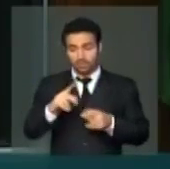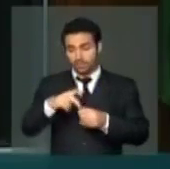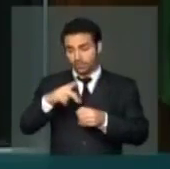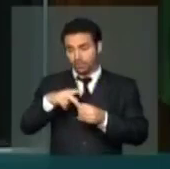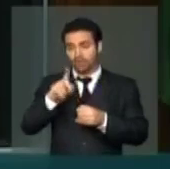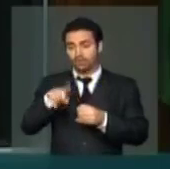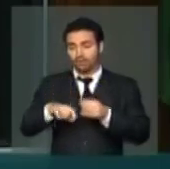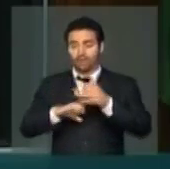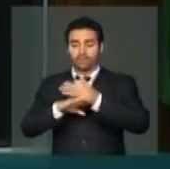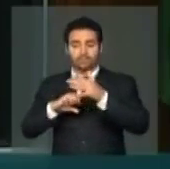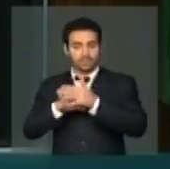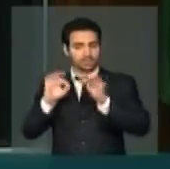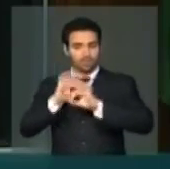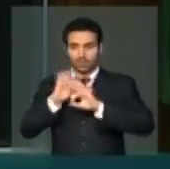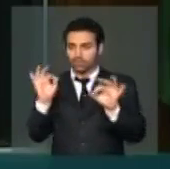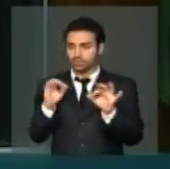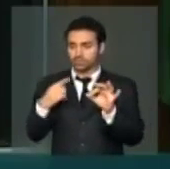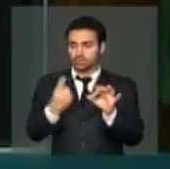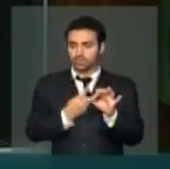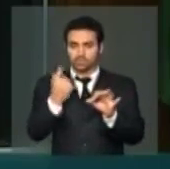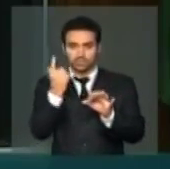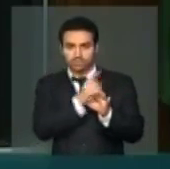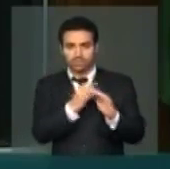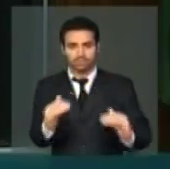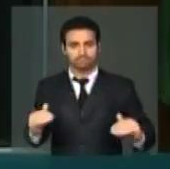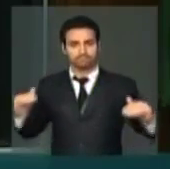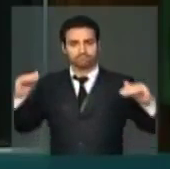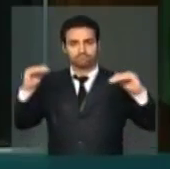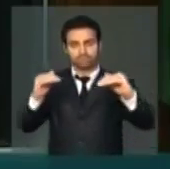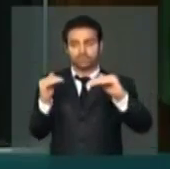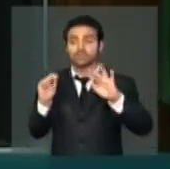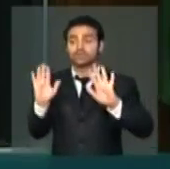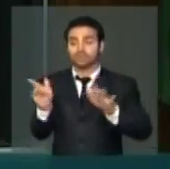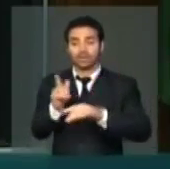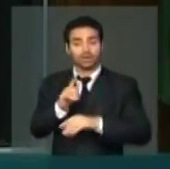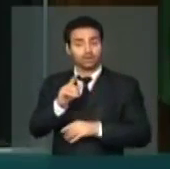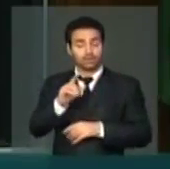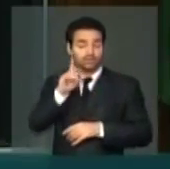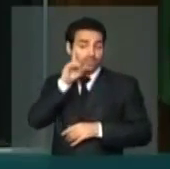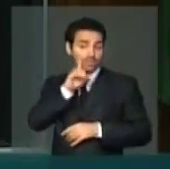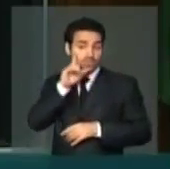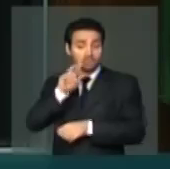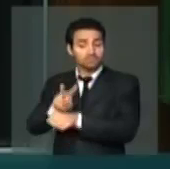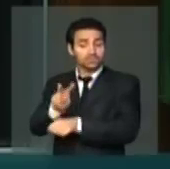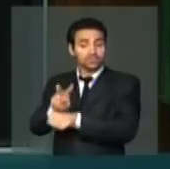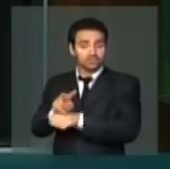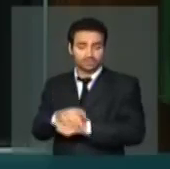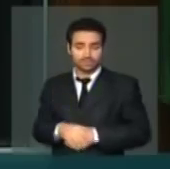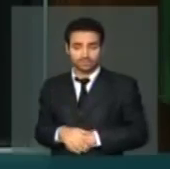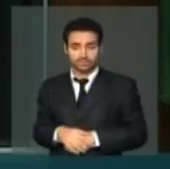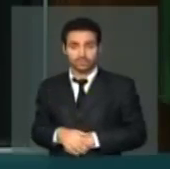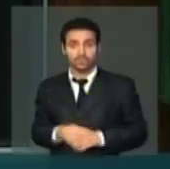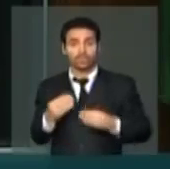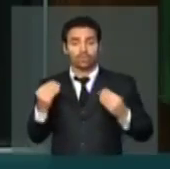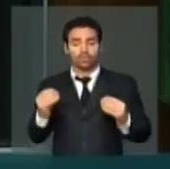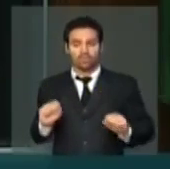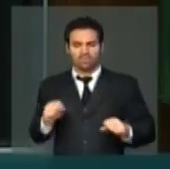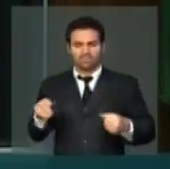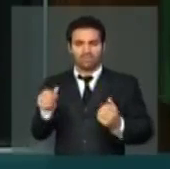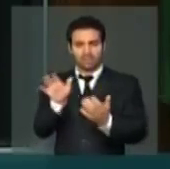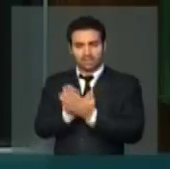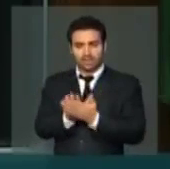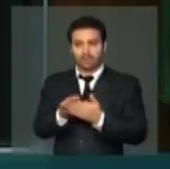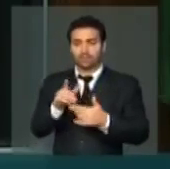estratégica para a conquista da nossa soberania, foram vigiadas pelo governo norte-americano. Para enfrentar a crise